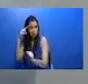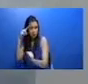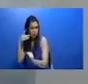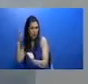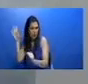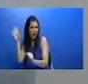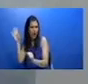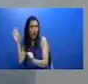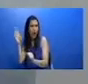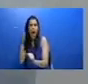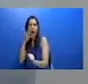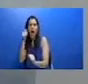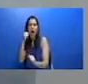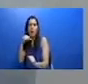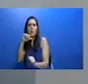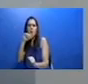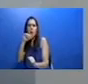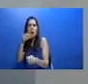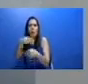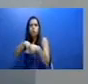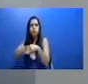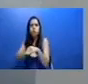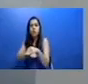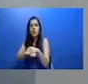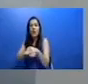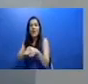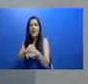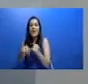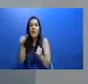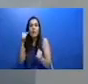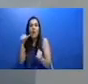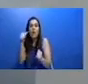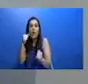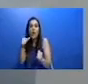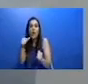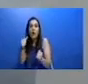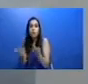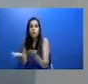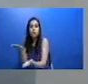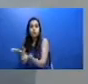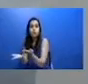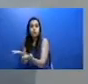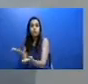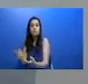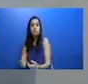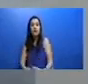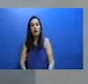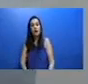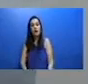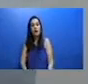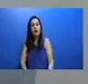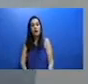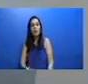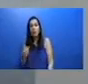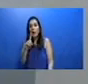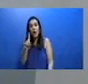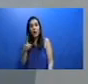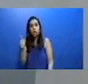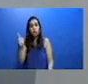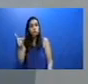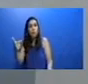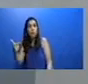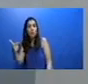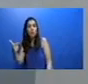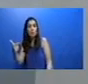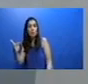mãe, ela colocou no saquinho e a moça pesou lá na balança. Não foi as dúzias, foi